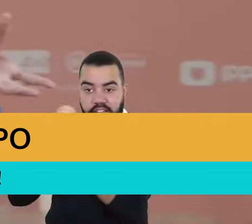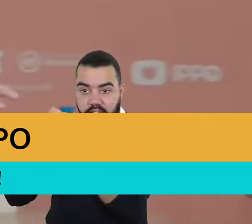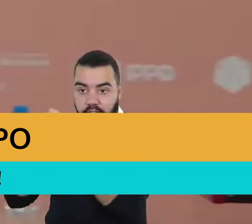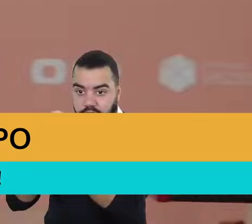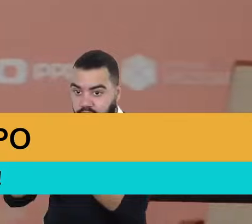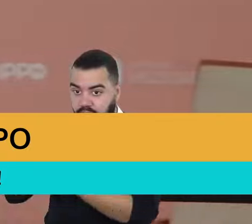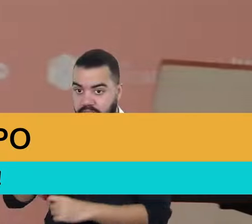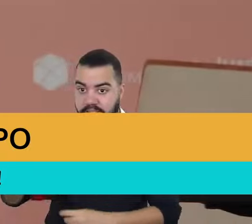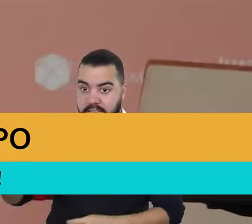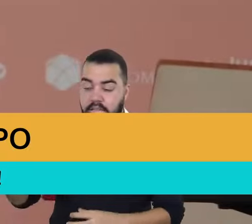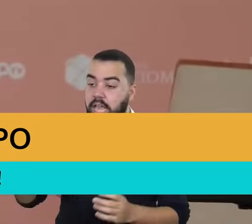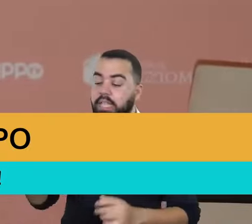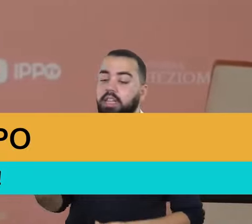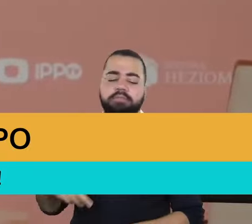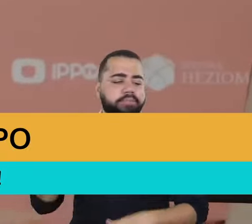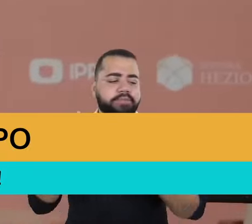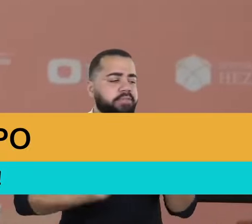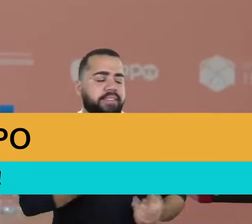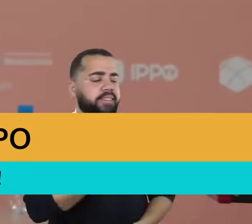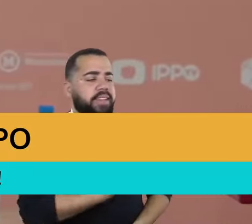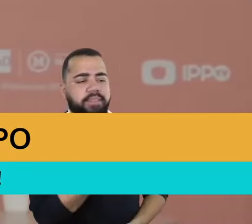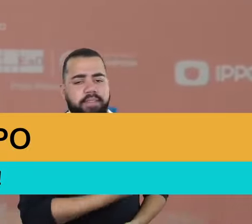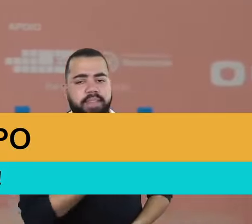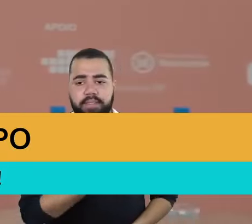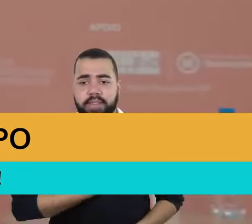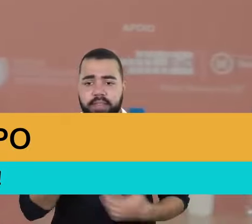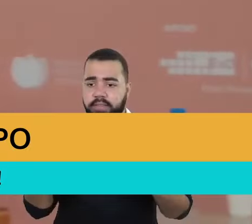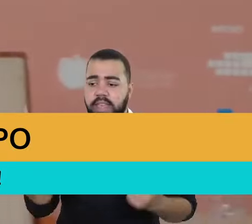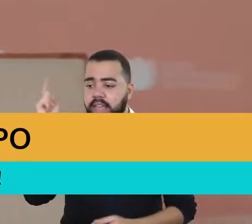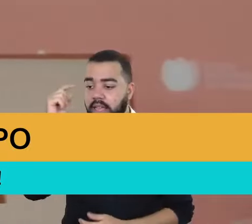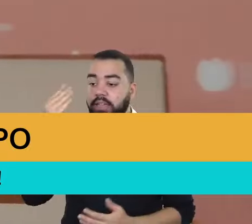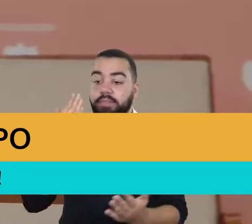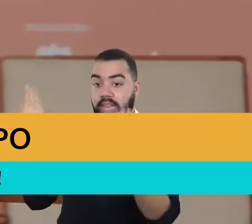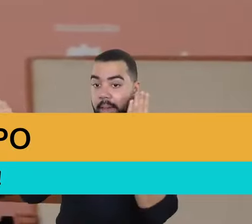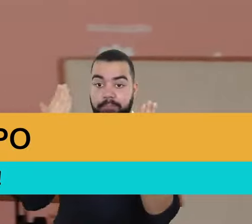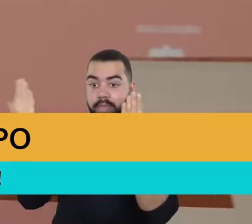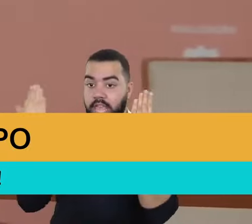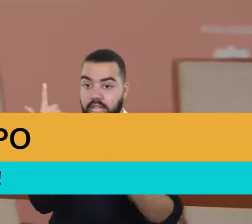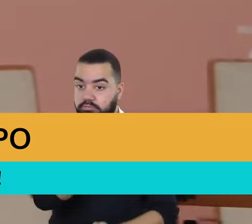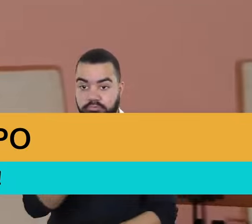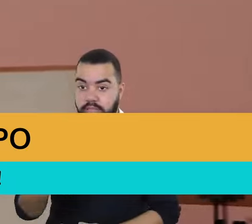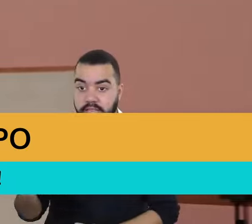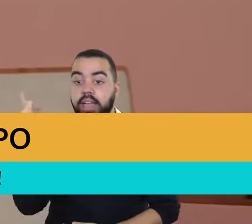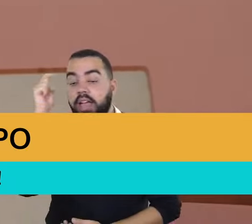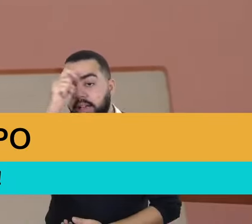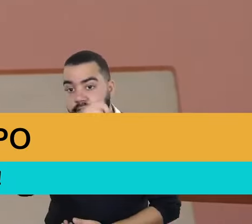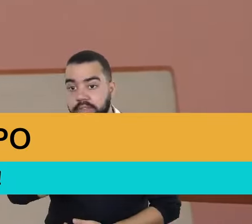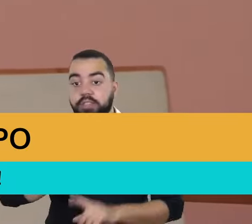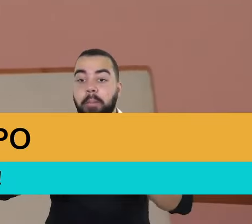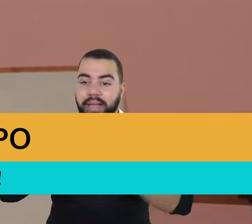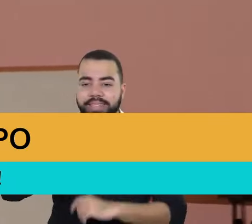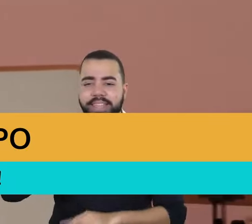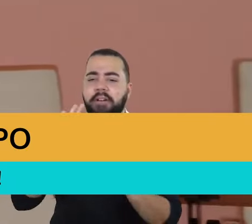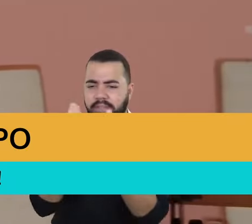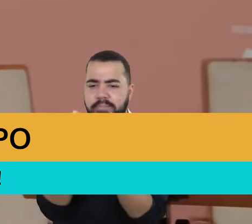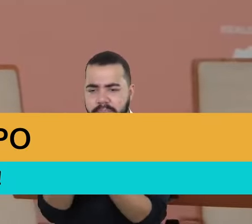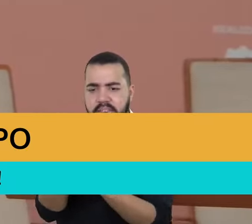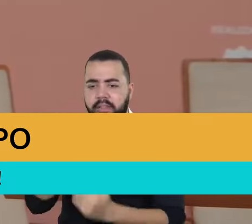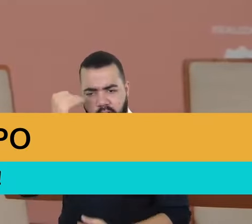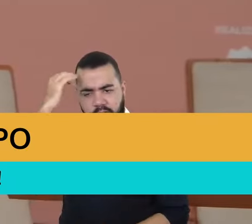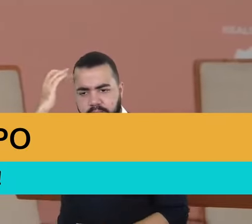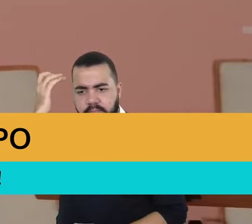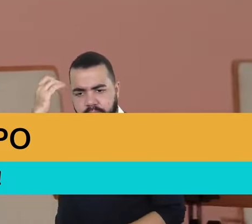sabe que terapia que faz, você não sabe... Então, a minha terapia foi na base do jejum, da oração, do amor, do carinho, do acolhimento, e foi assim que